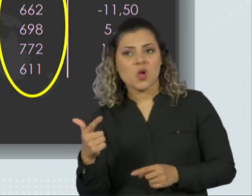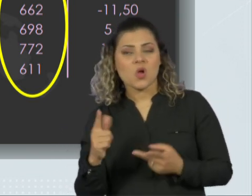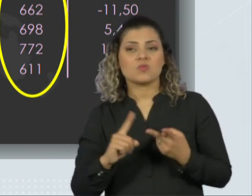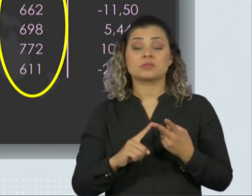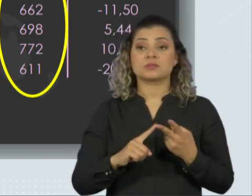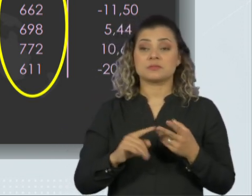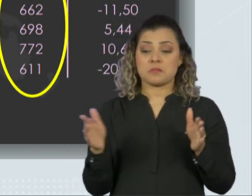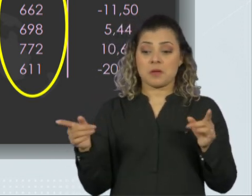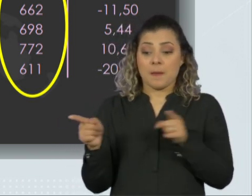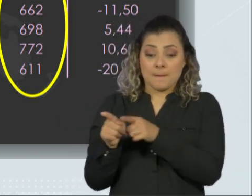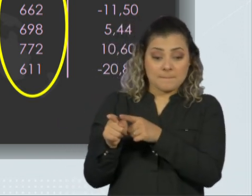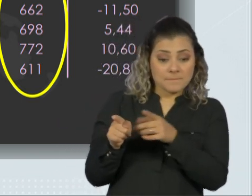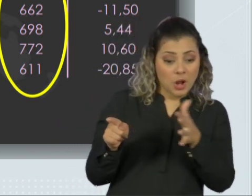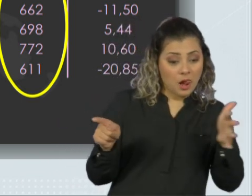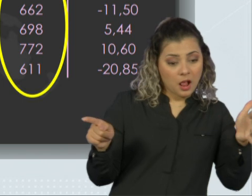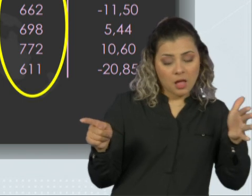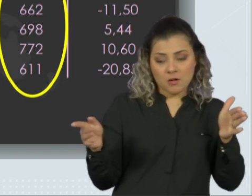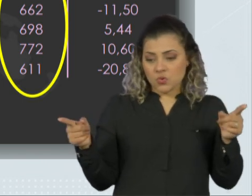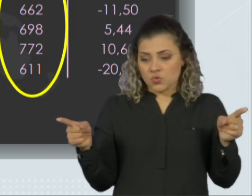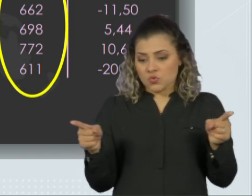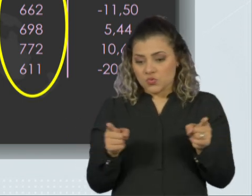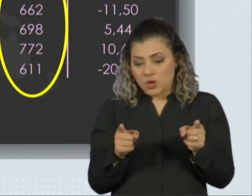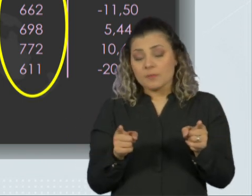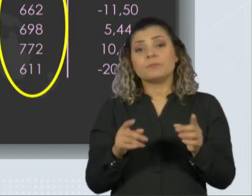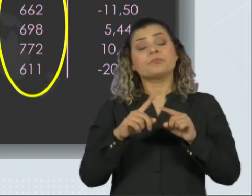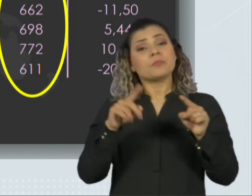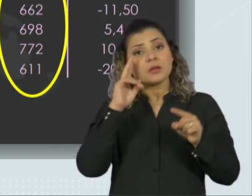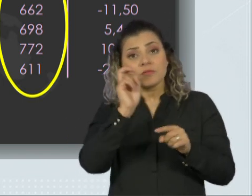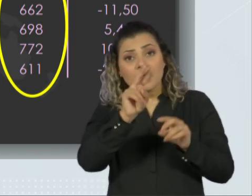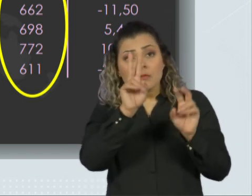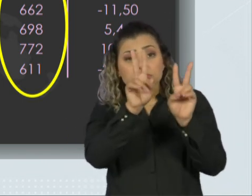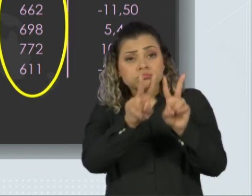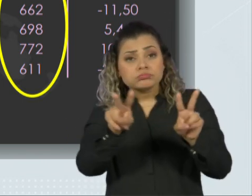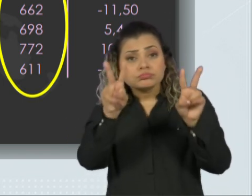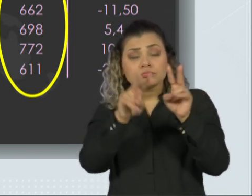mas graficamente é possível estabelecer e visualizar